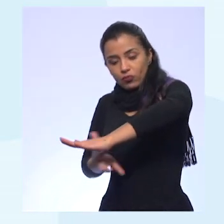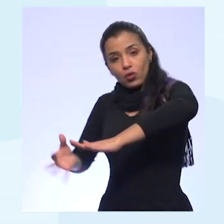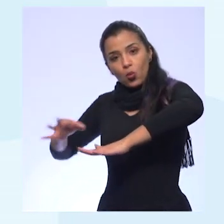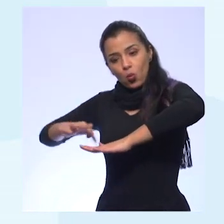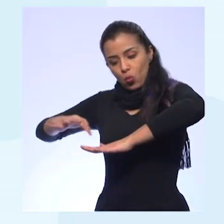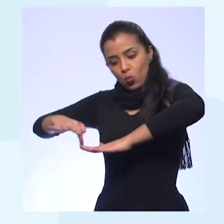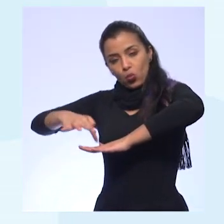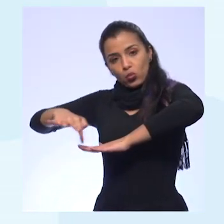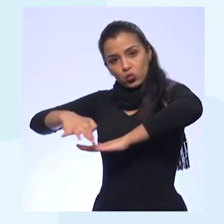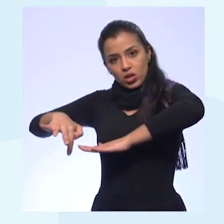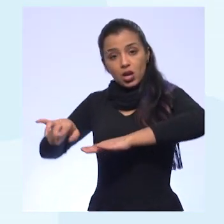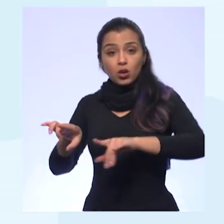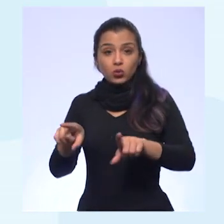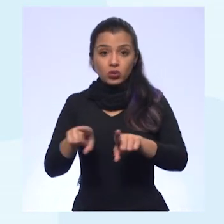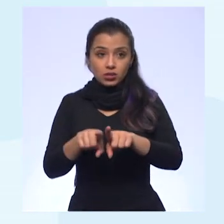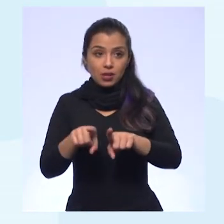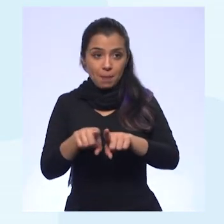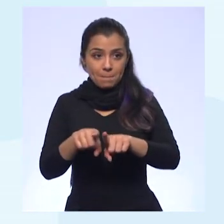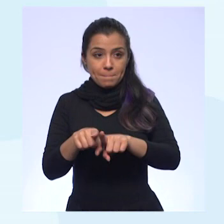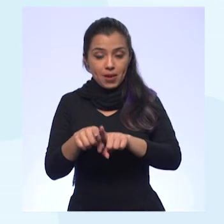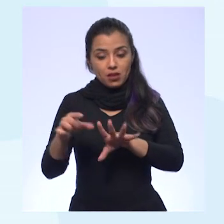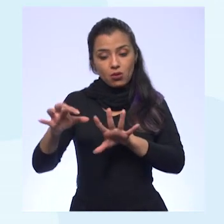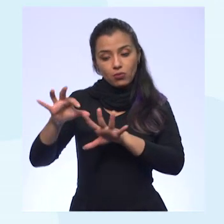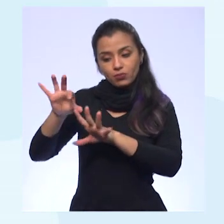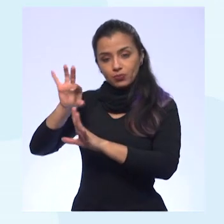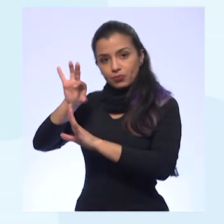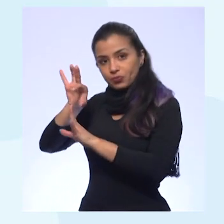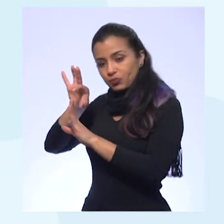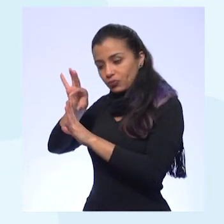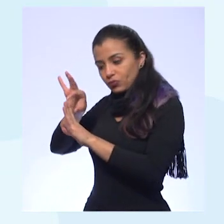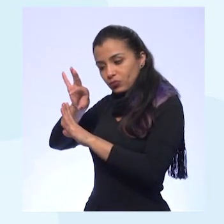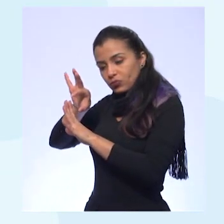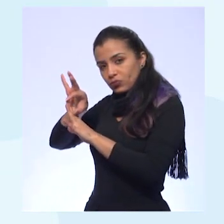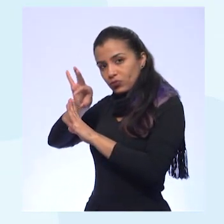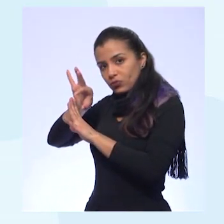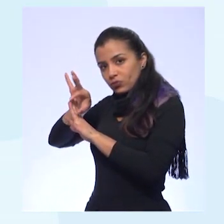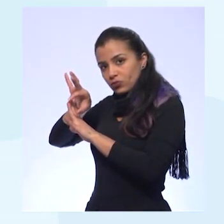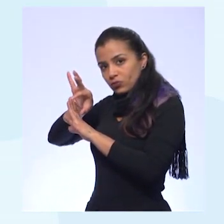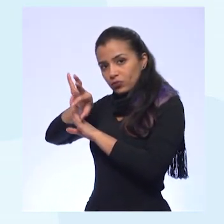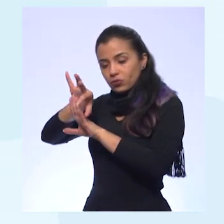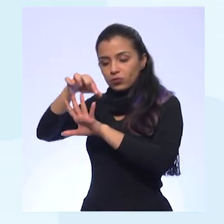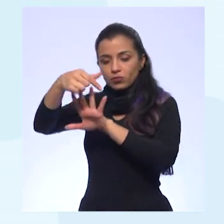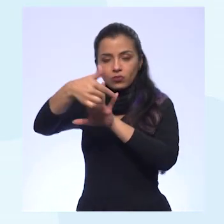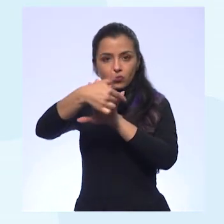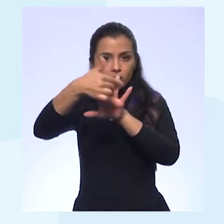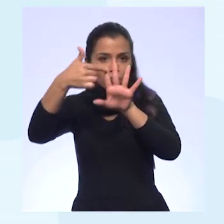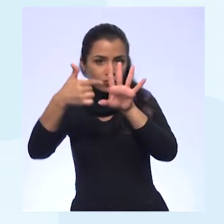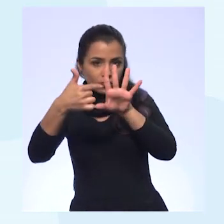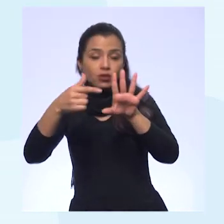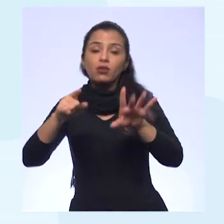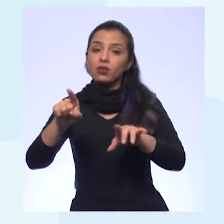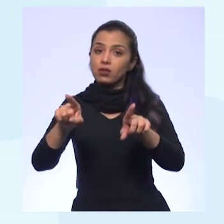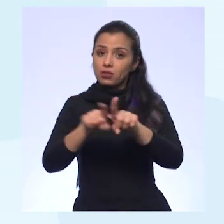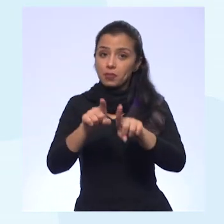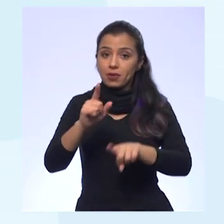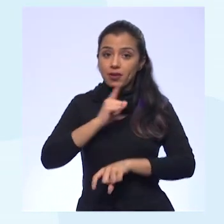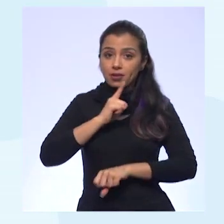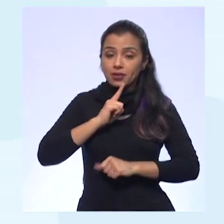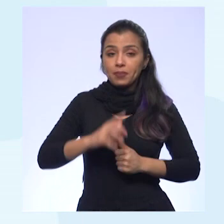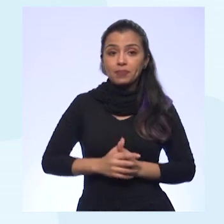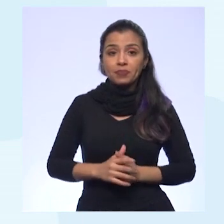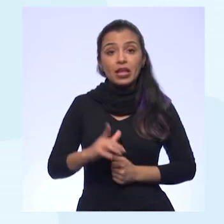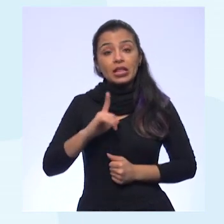gente tem no pé e na mão, a gente tem esses pedacinhos pequenininhos aí. Irregulares, são ossos que não têm